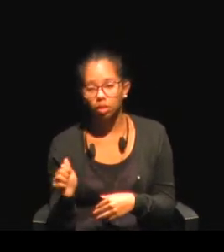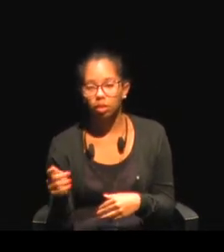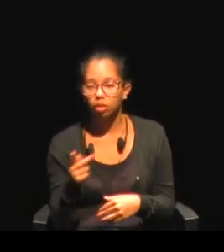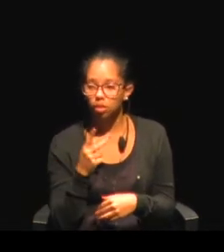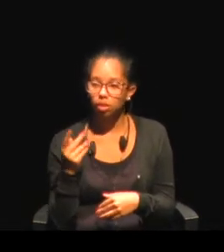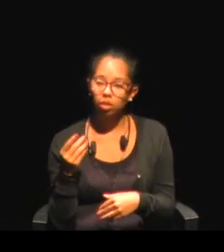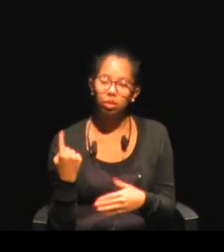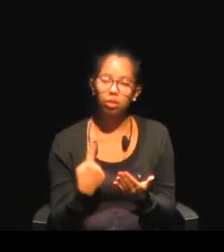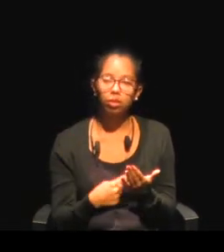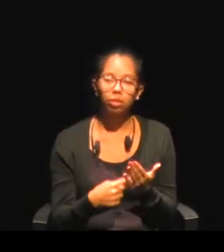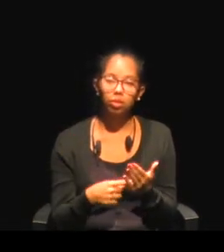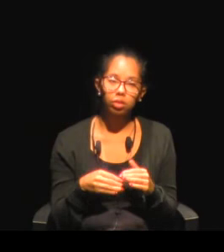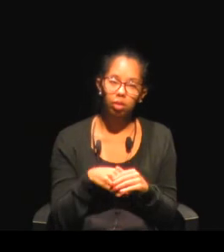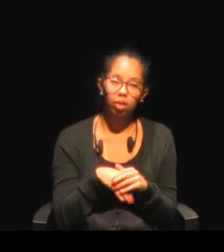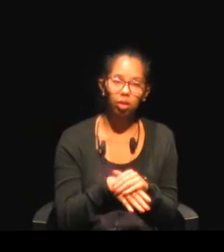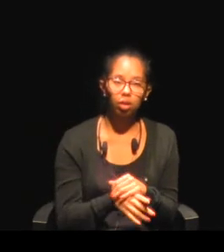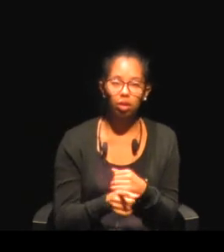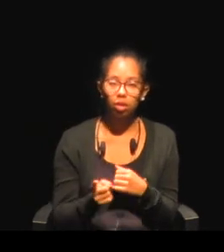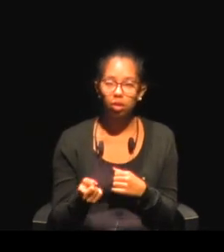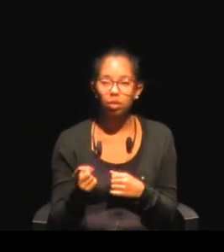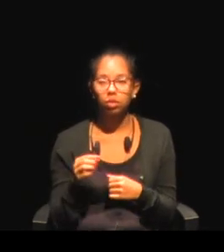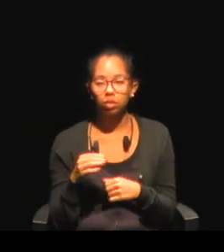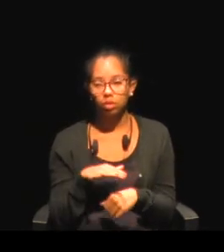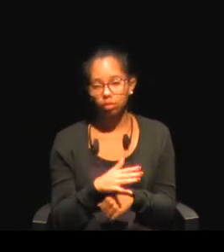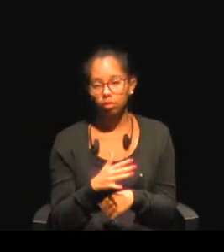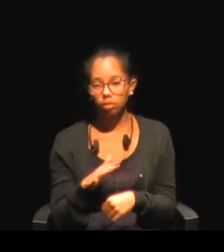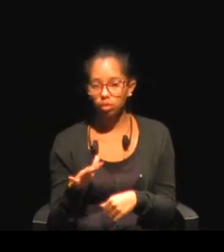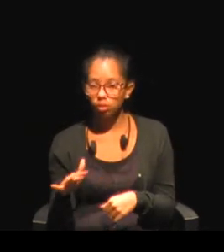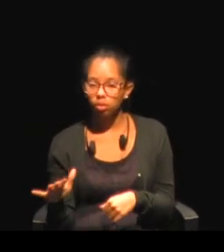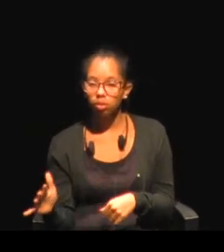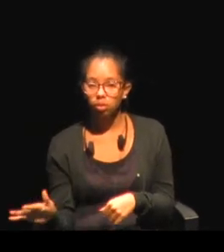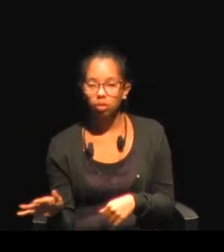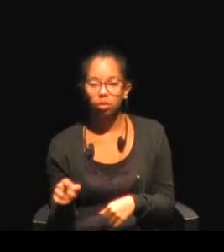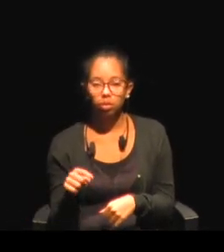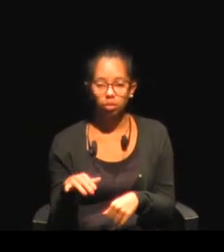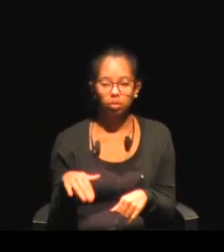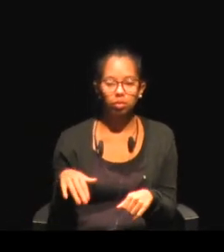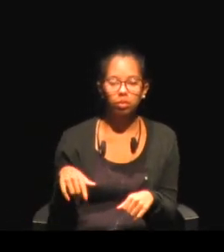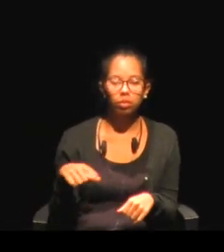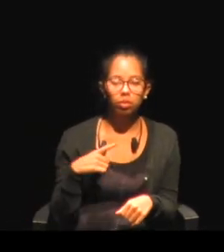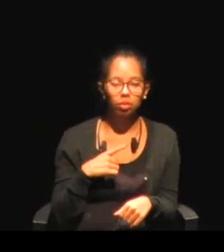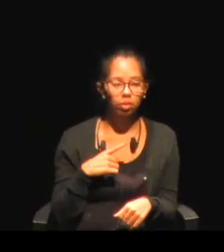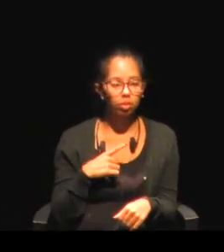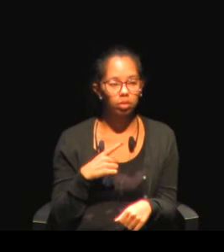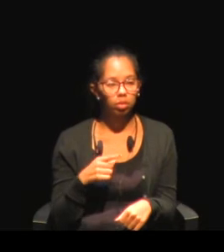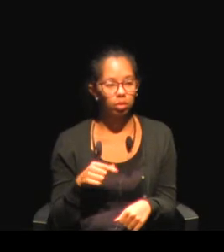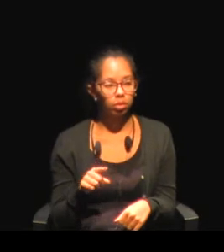e sonega das pessoas, de certa maneira, o contato aqui dentro com o mar, com esse braço de mar aqui.